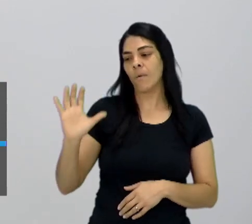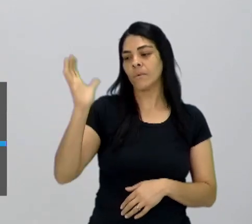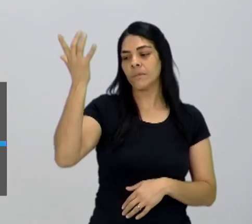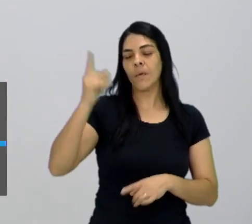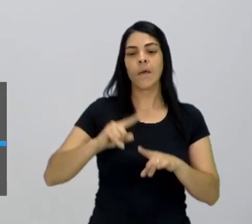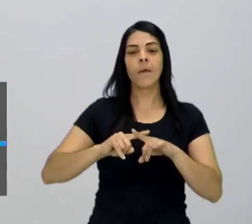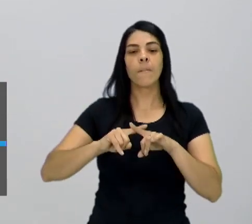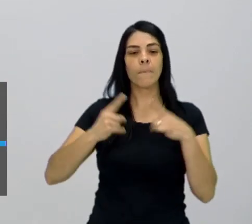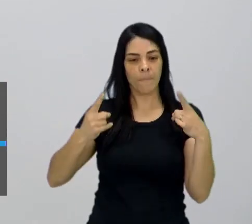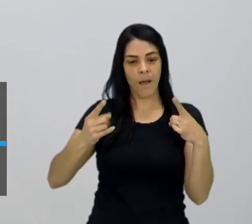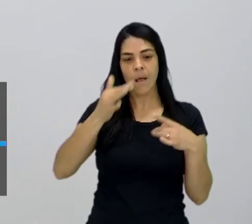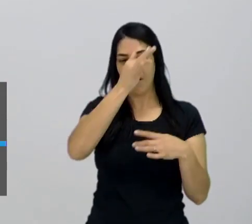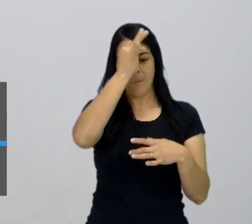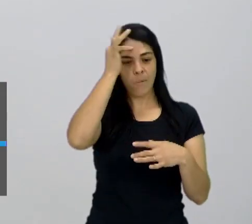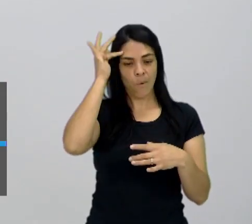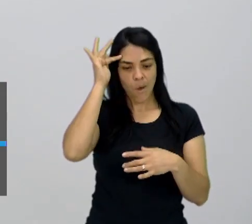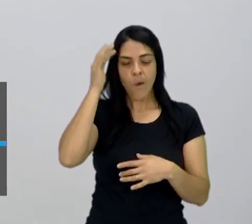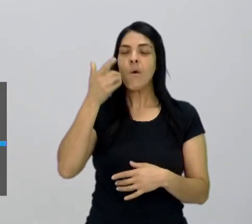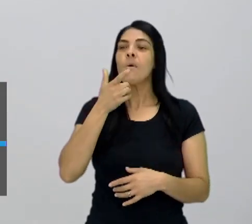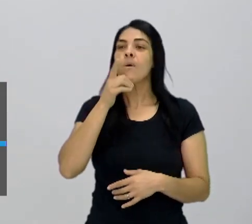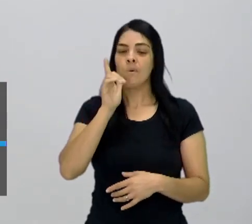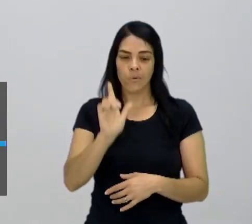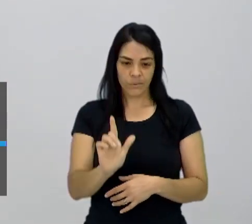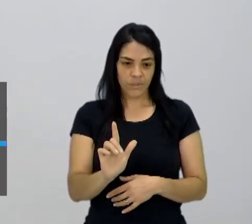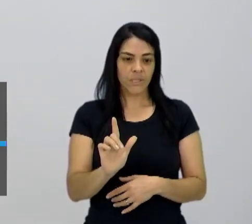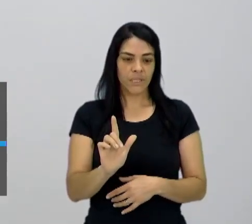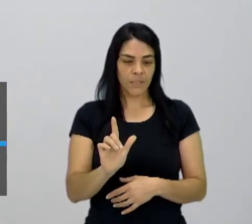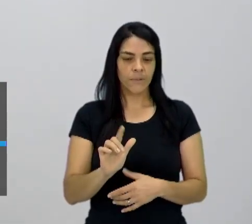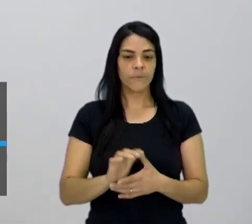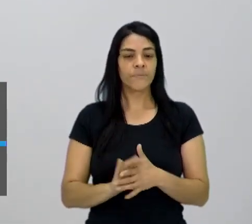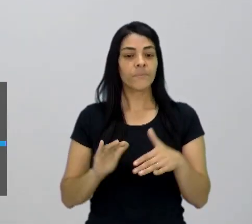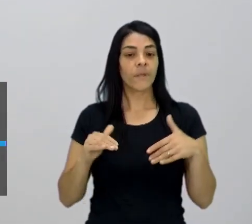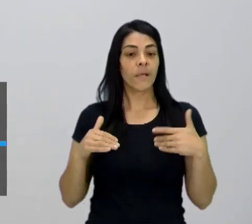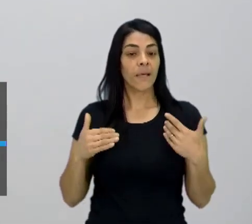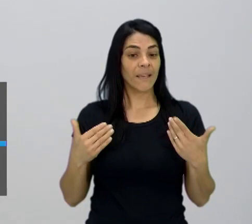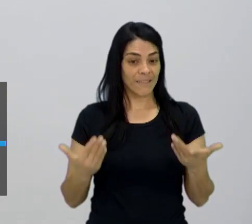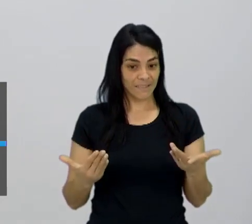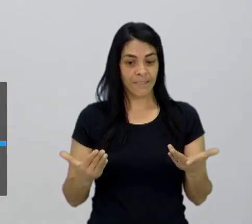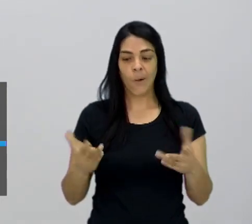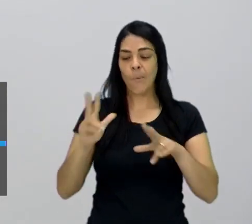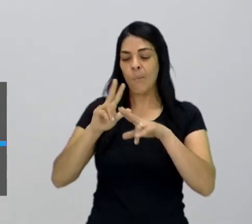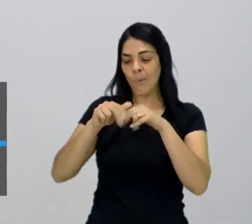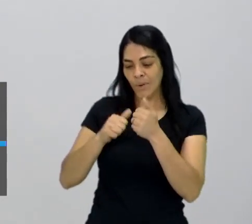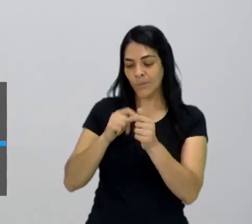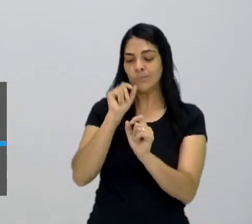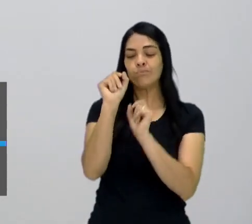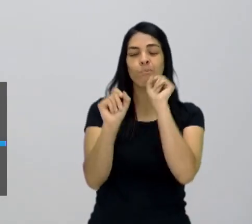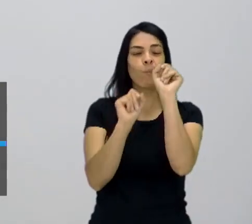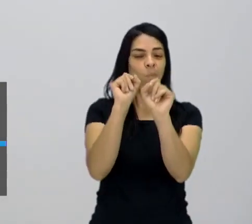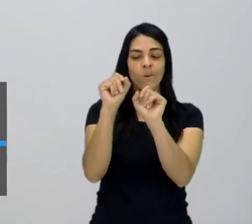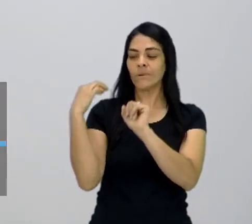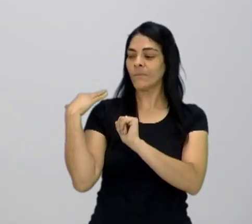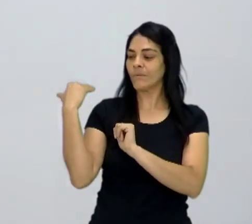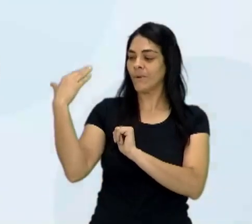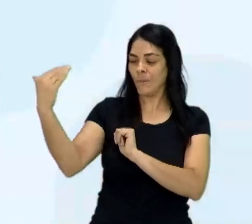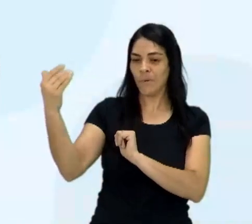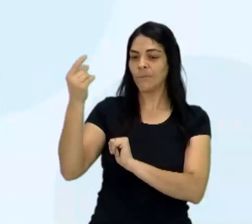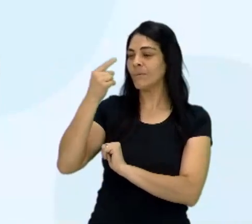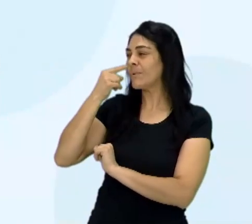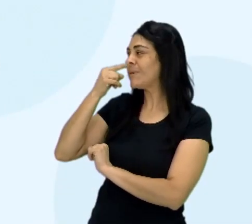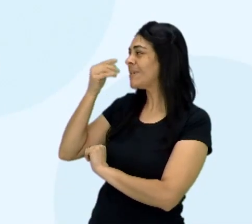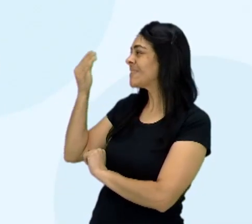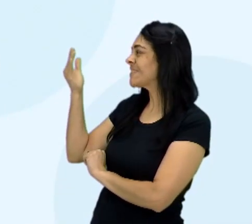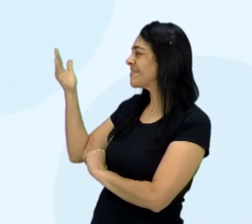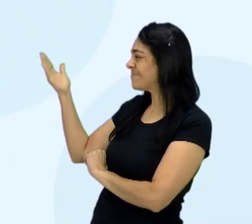nenhum instrumento, fazer essa previsão. E daí ele ficou, então, muito famoso. tá certo? Voltando aí na telinha, mais coisas